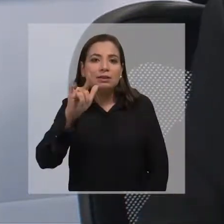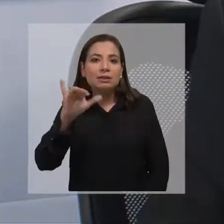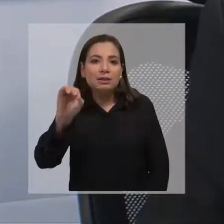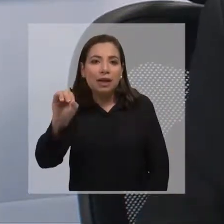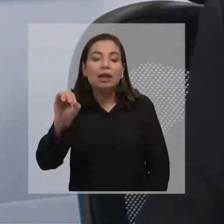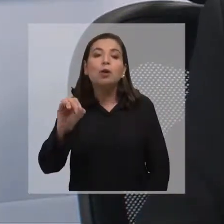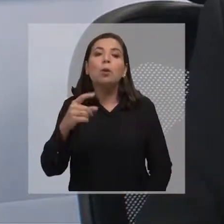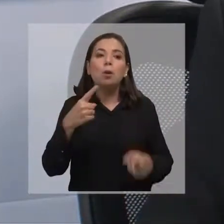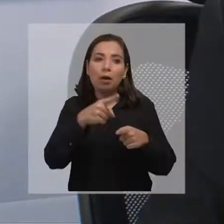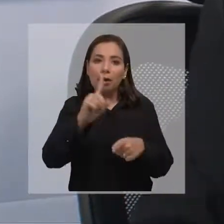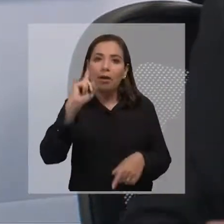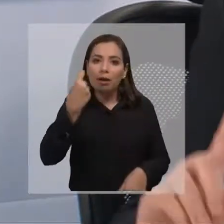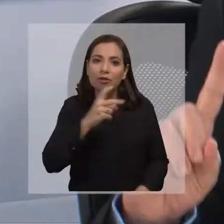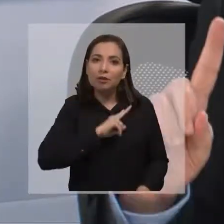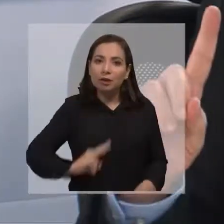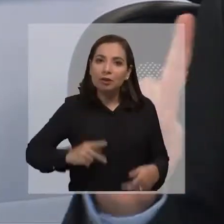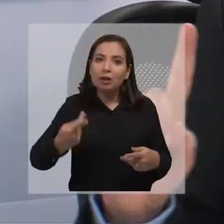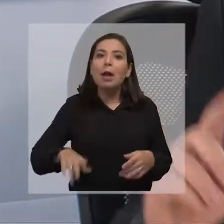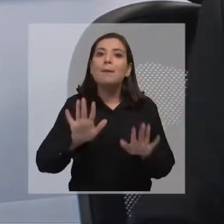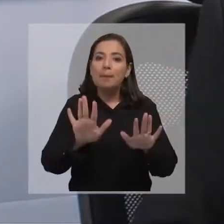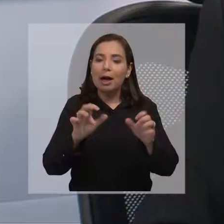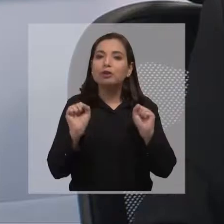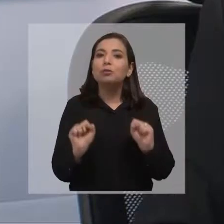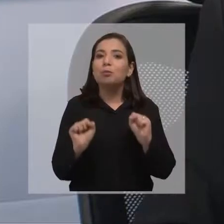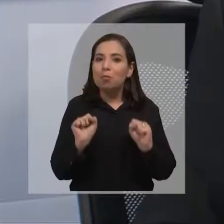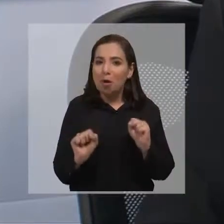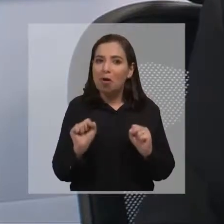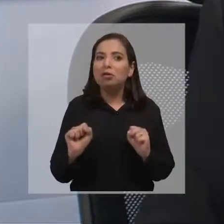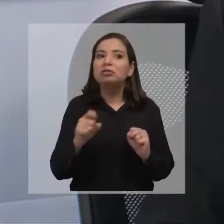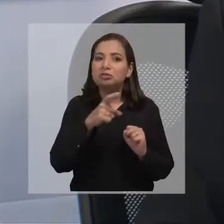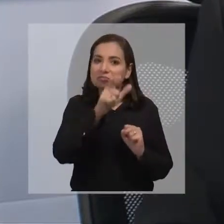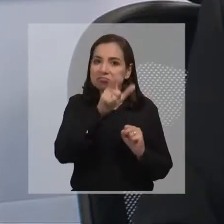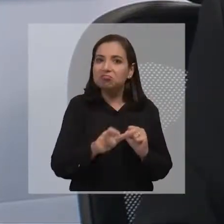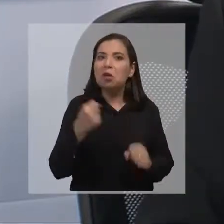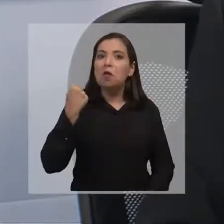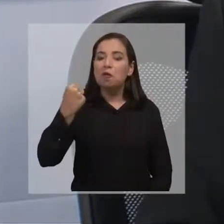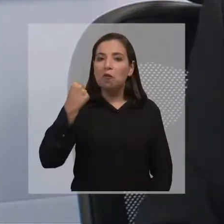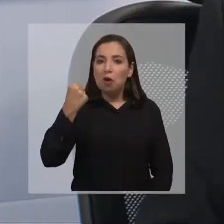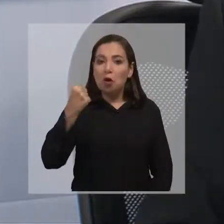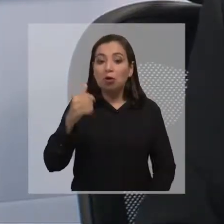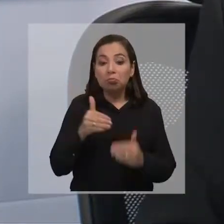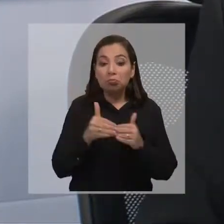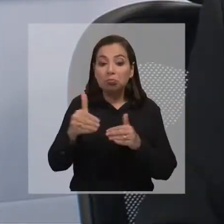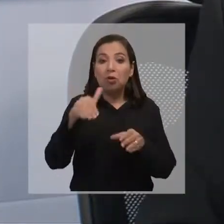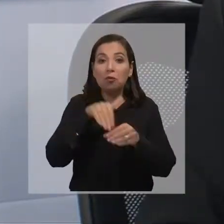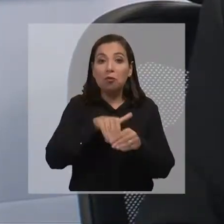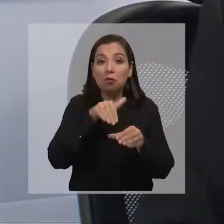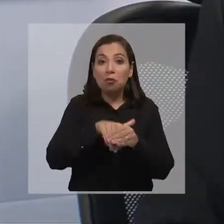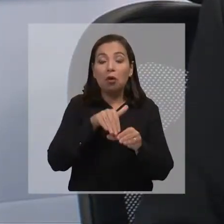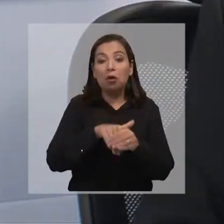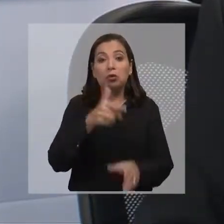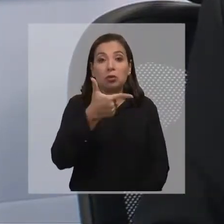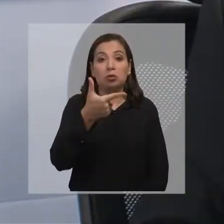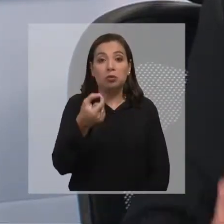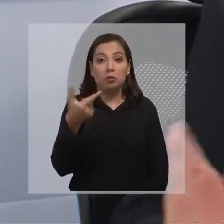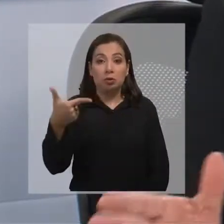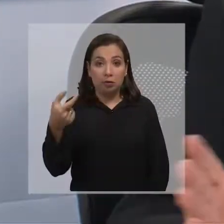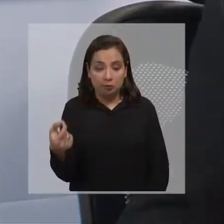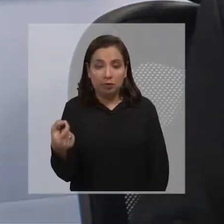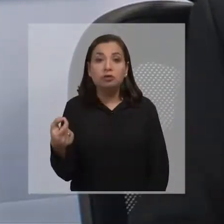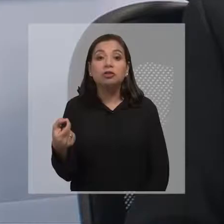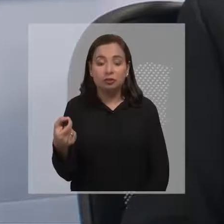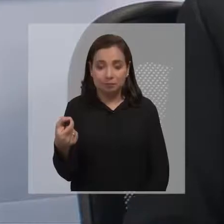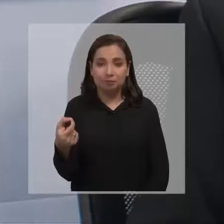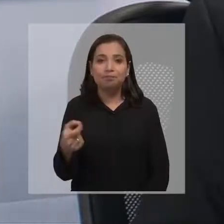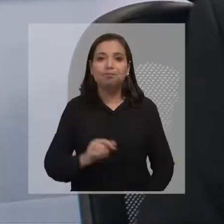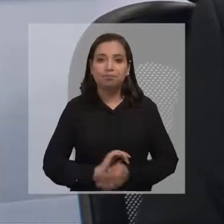minha concepção, poderá ser um nome forte na eleição de 2020 como uma terceira via,